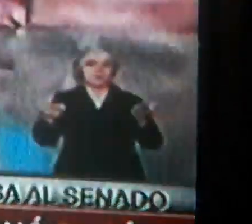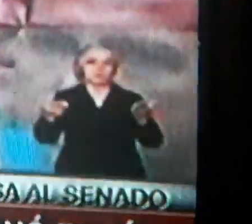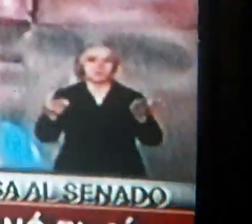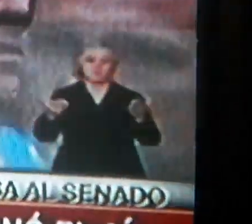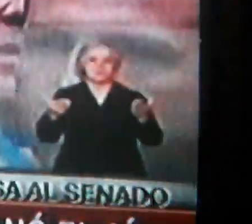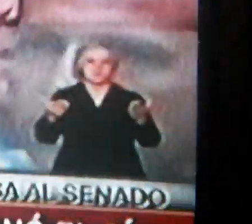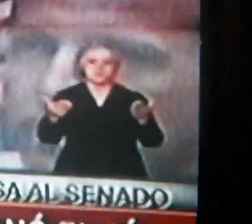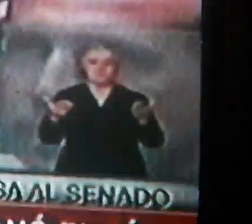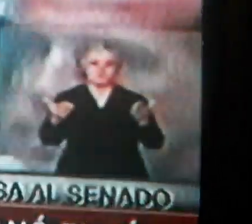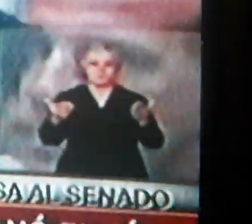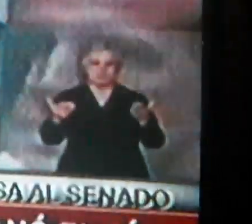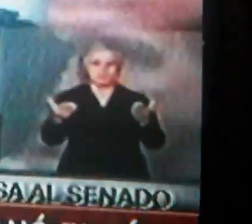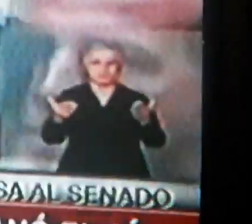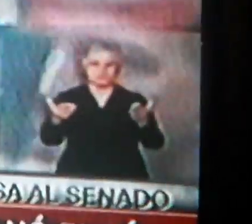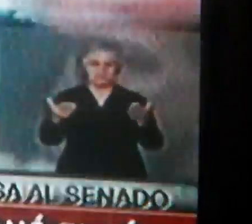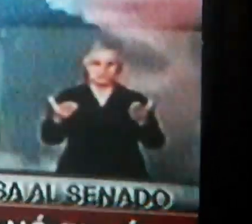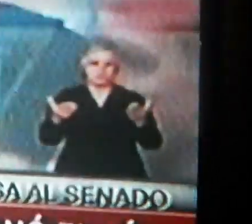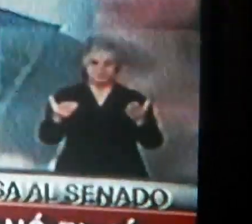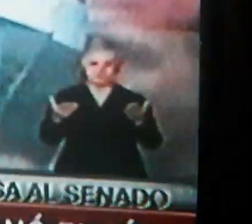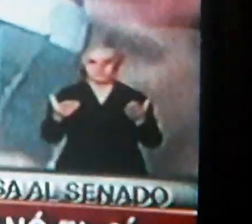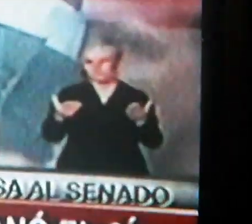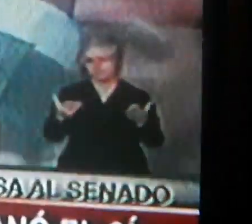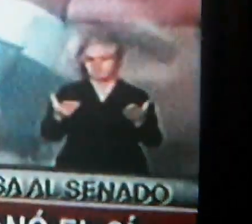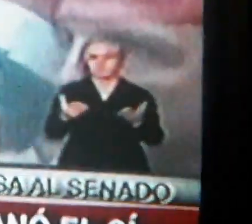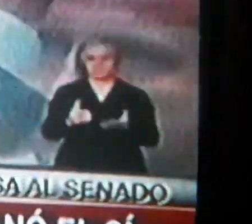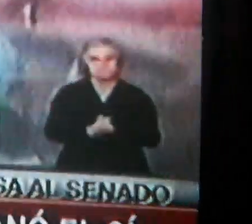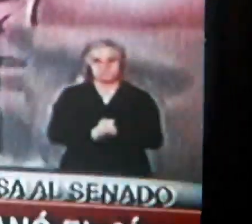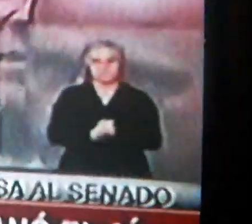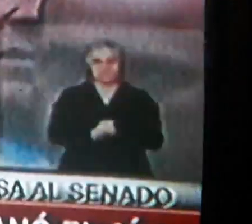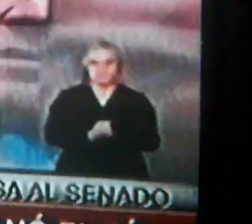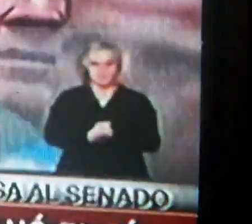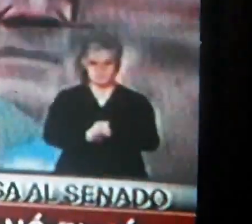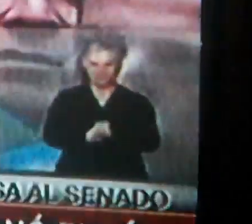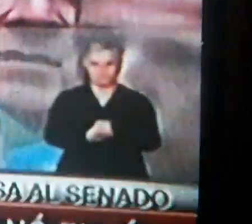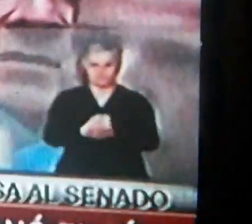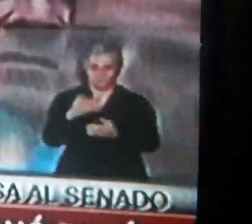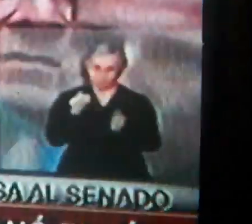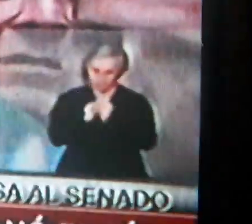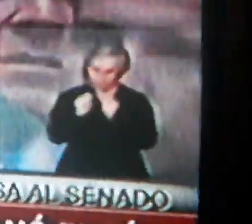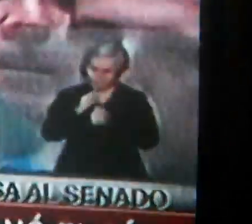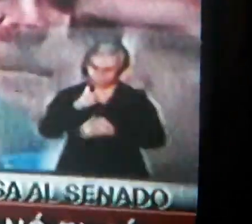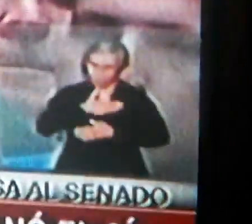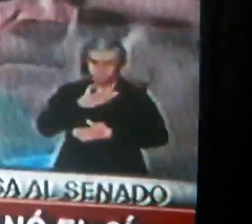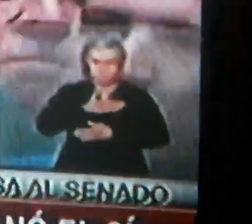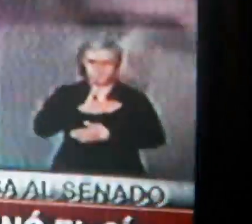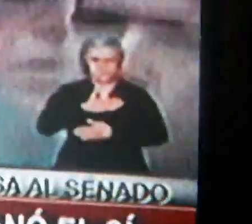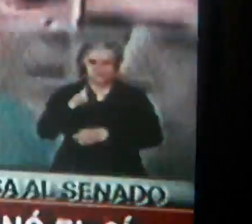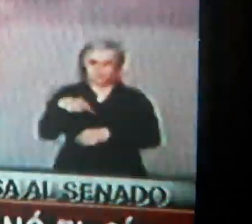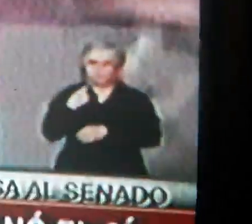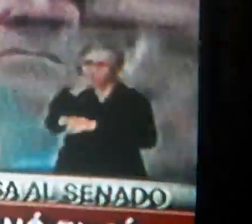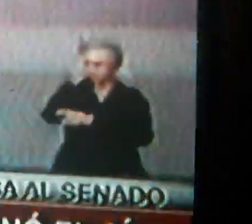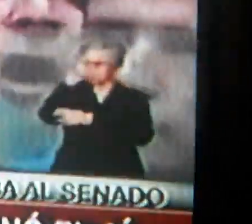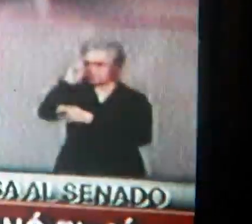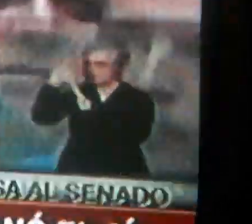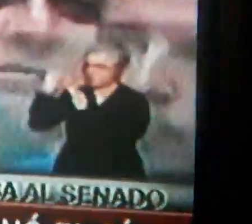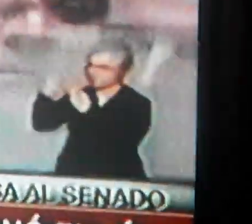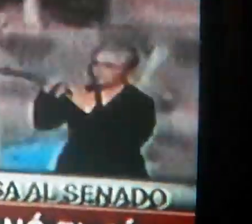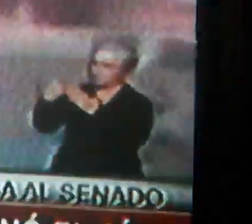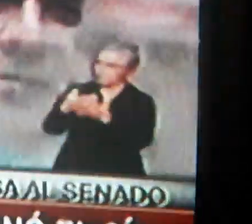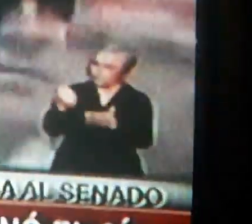Pernambuco... Nunca faltou ao Brasil. Carrego comigo nossas histórias